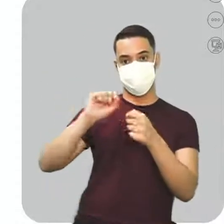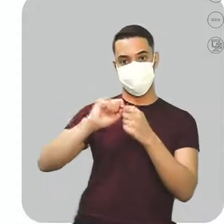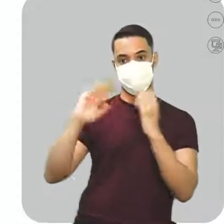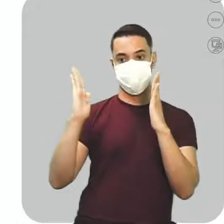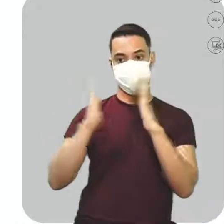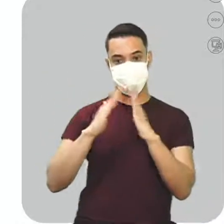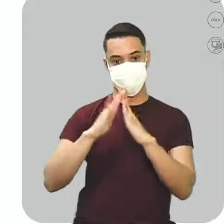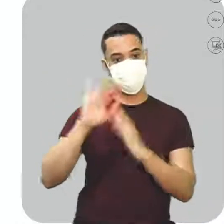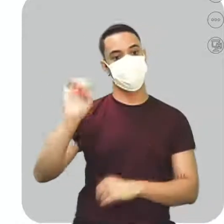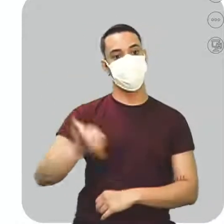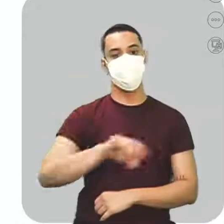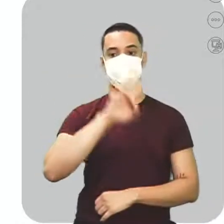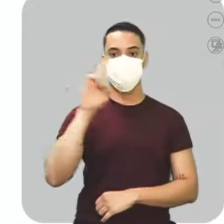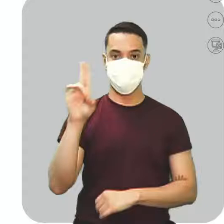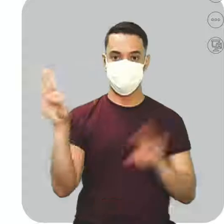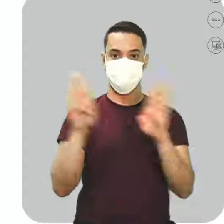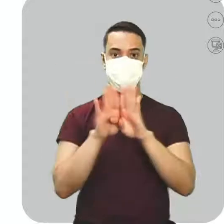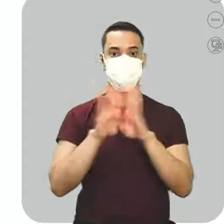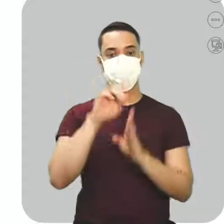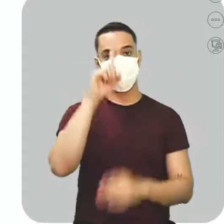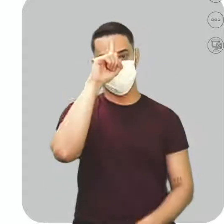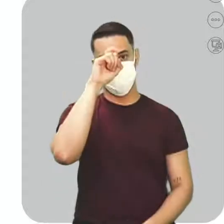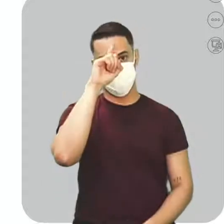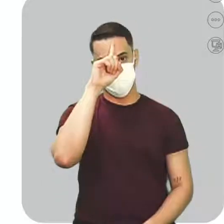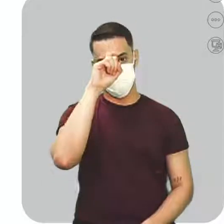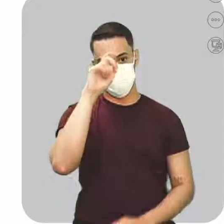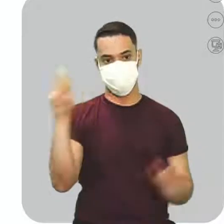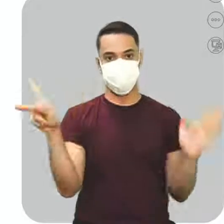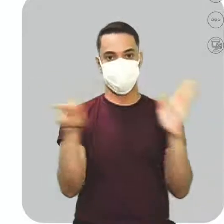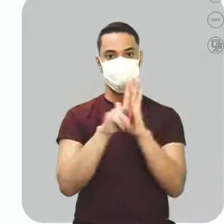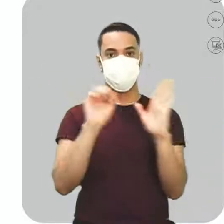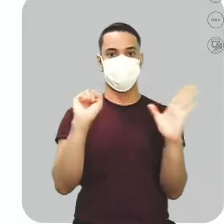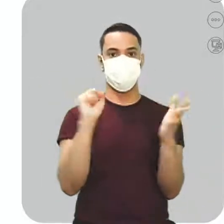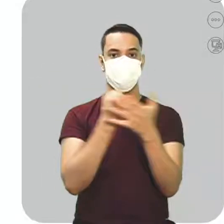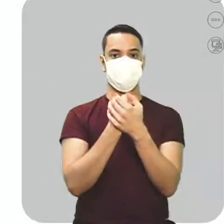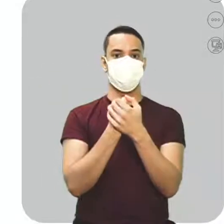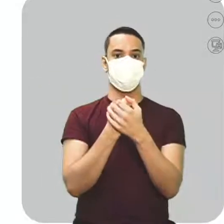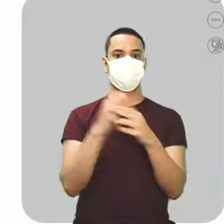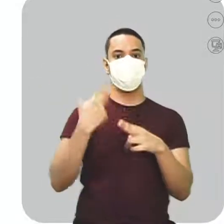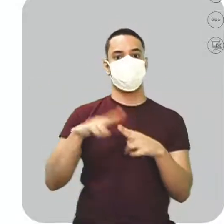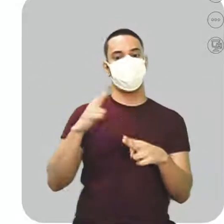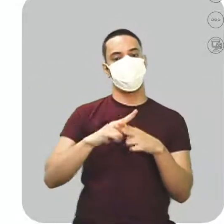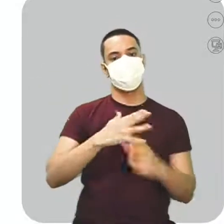em casa ou numa clínica clandestina.